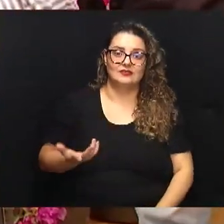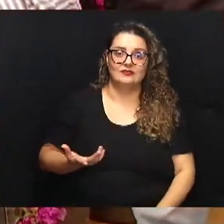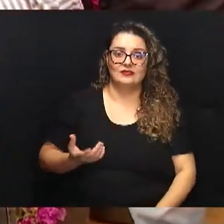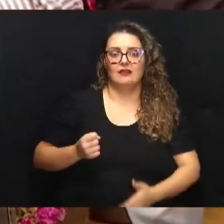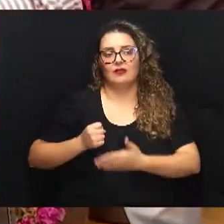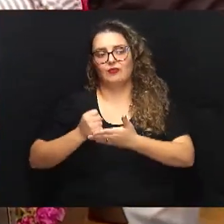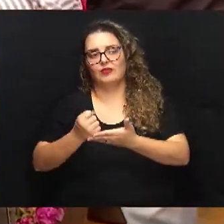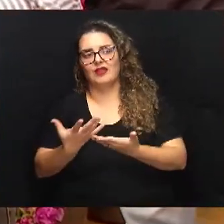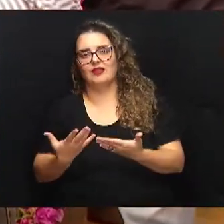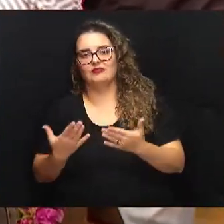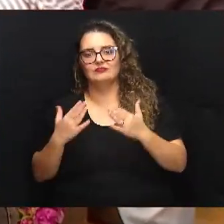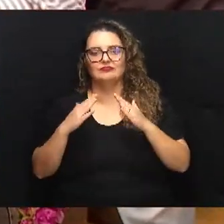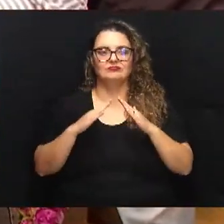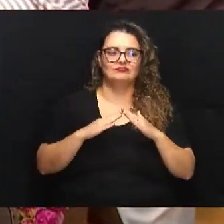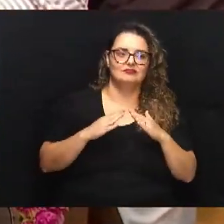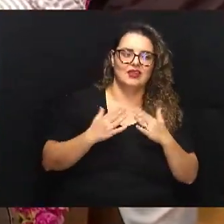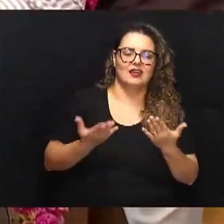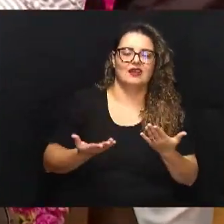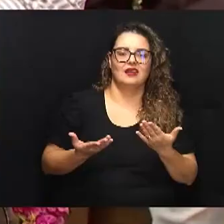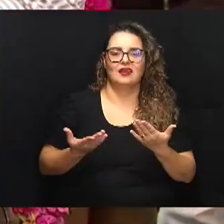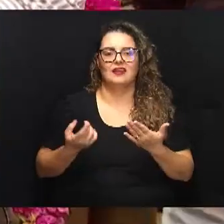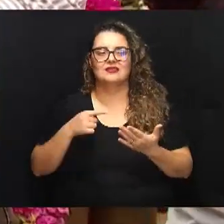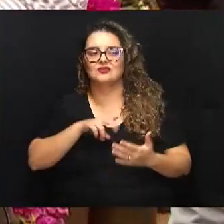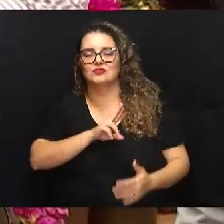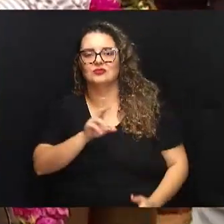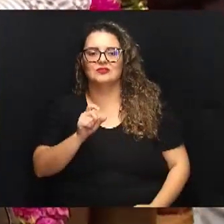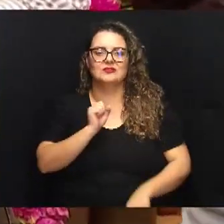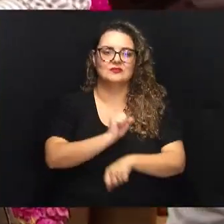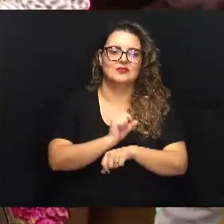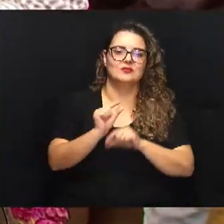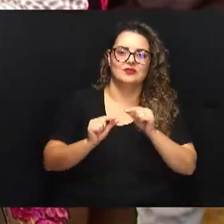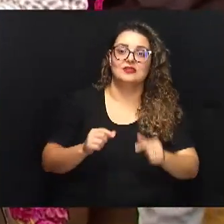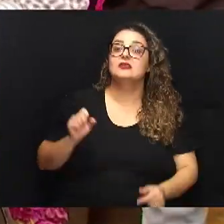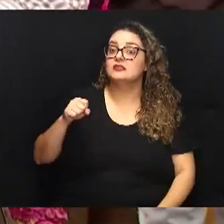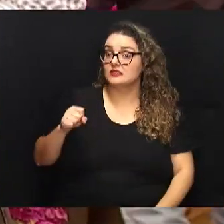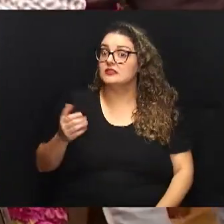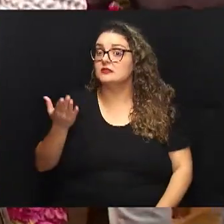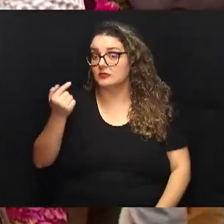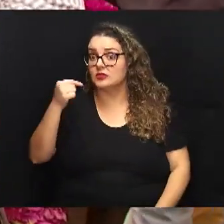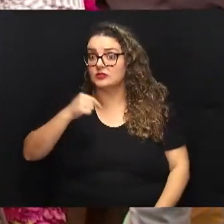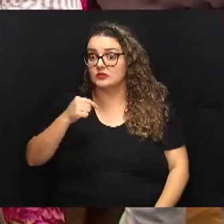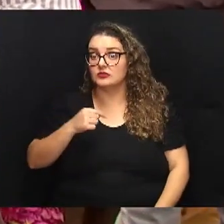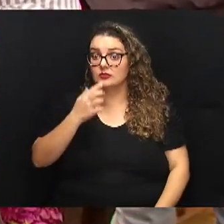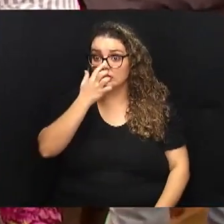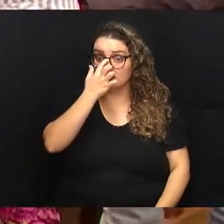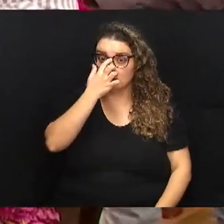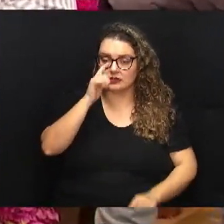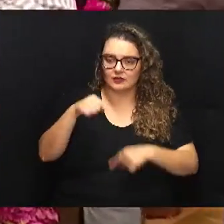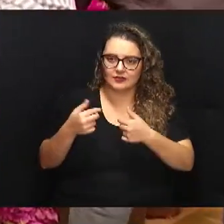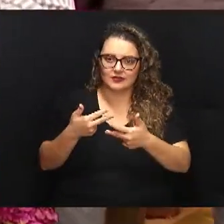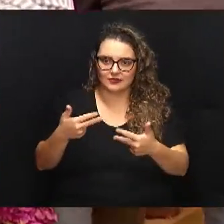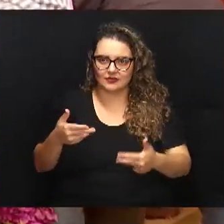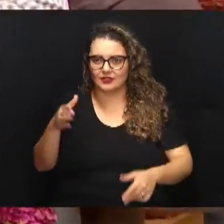essa planta de frio? Será que eu não levo? Espero mais um pouquinho, né? Isso mesmo. E outra, a